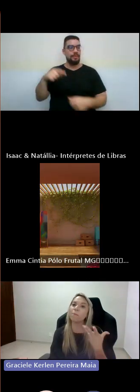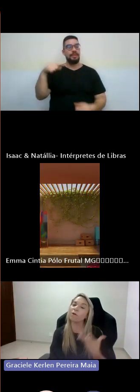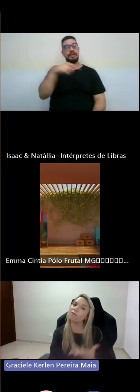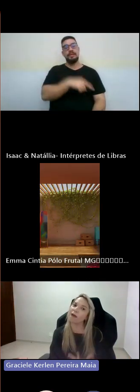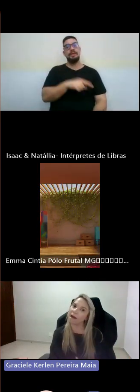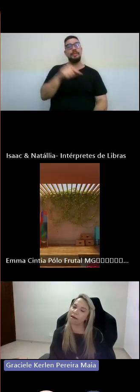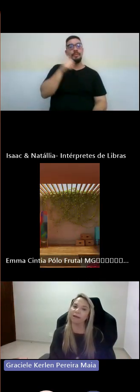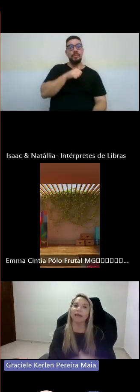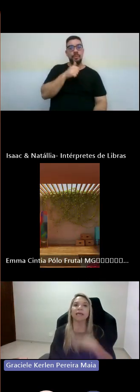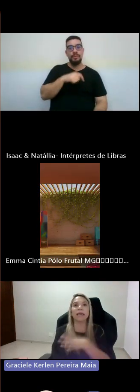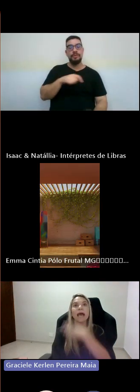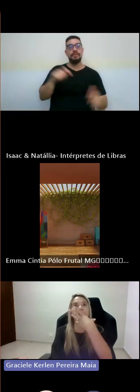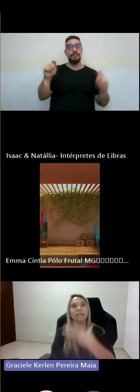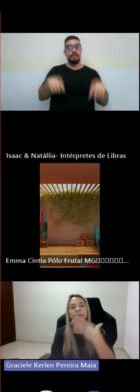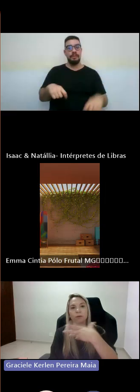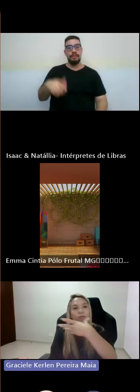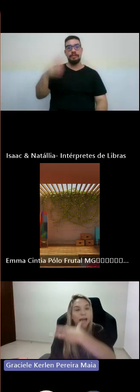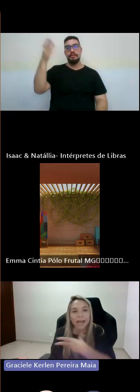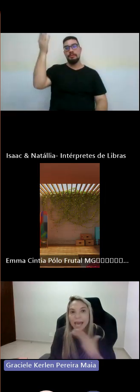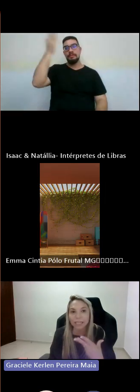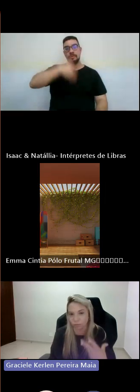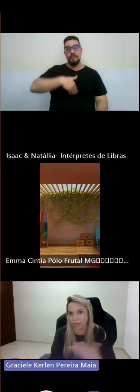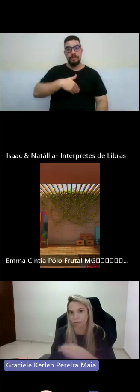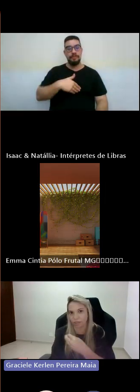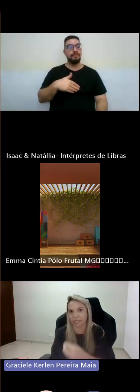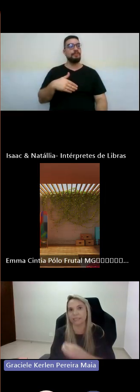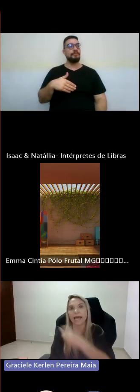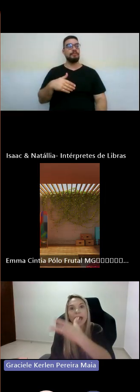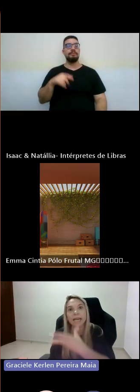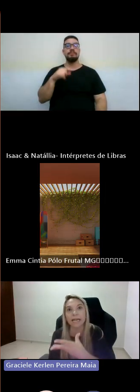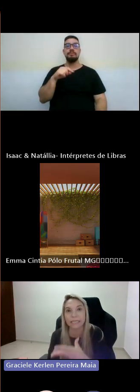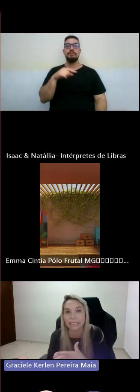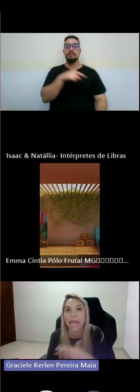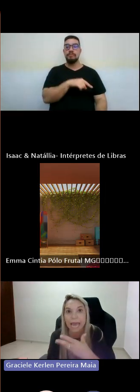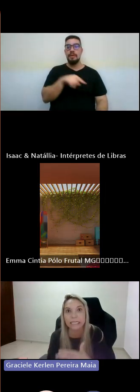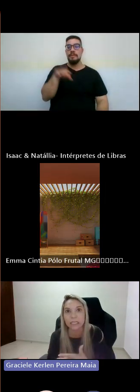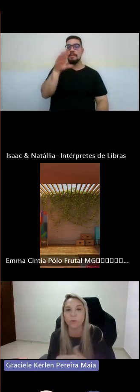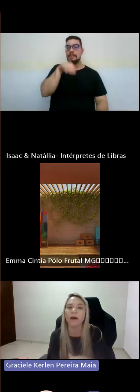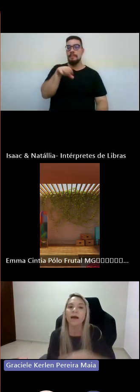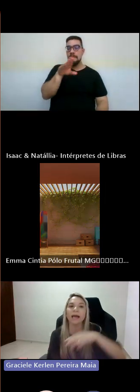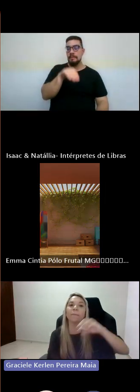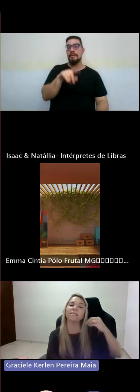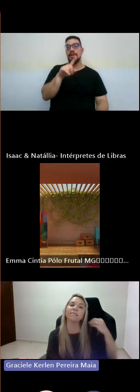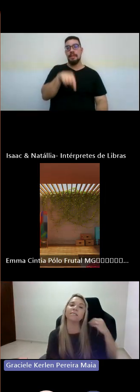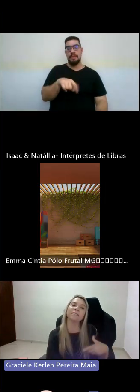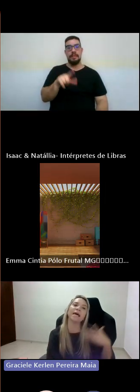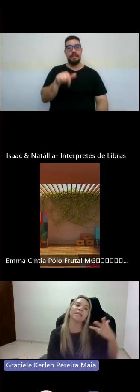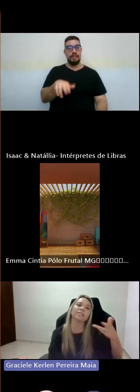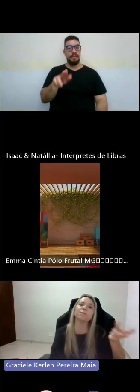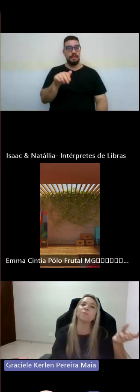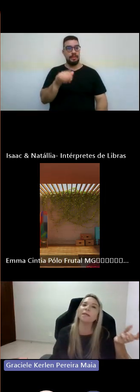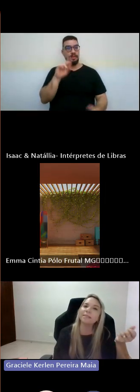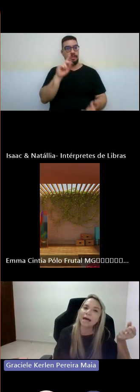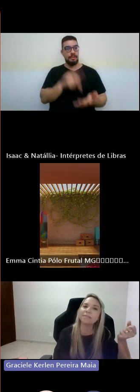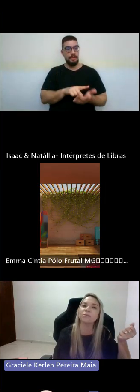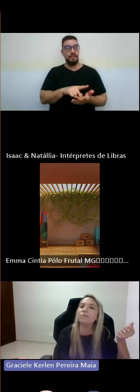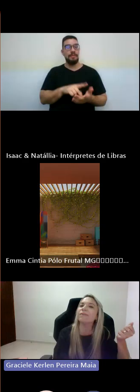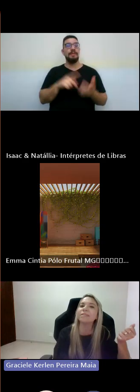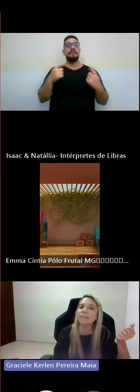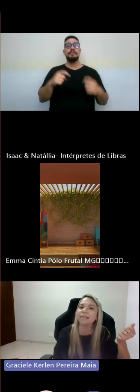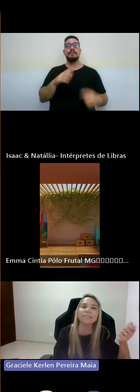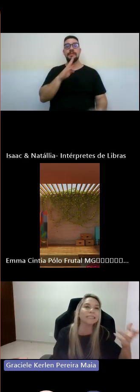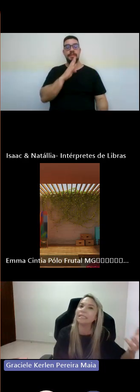pudesse comprovar que a língua, que o dialeto que ela utiliza é língua, ela precisa basear nessas